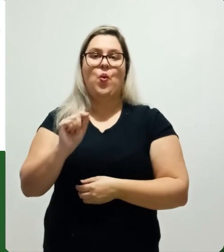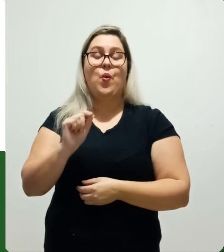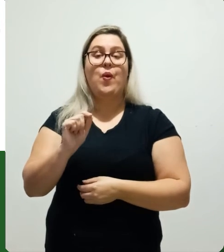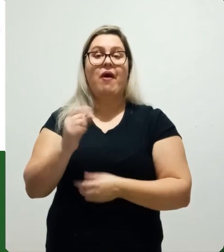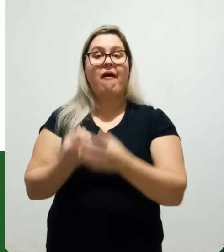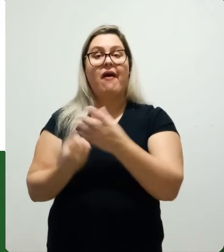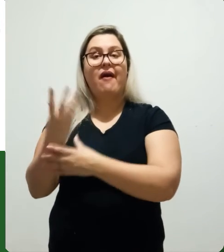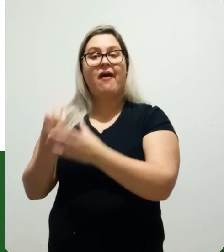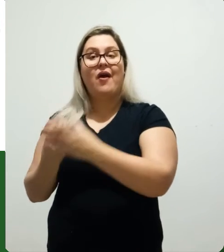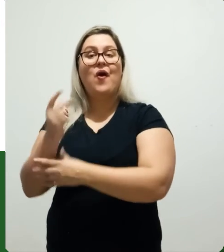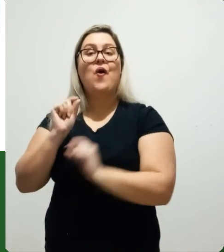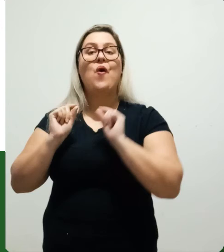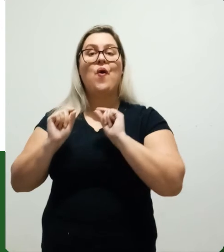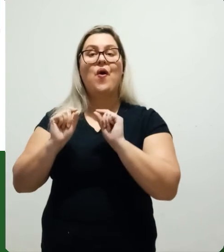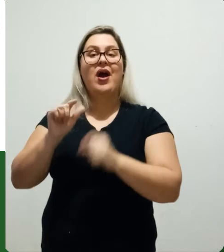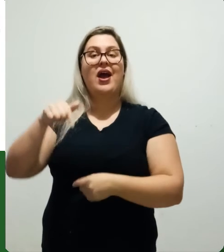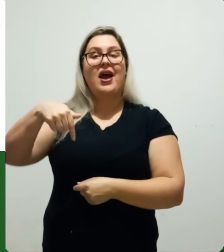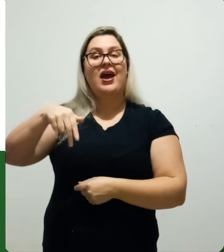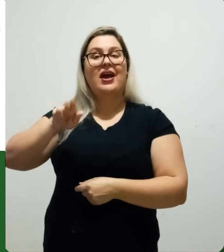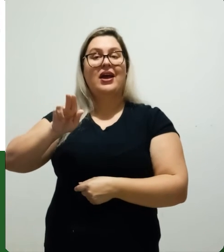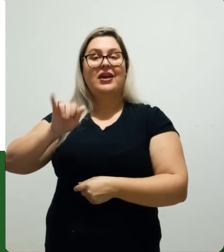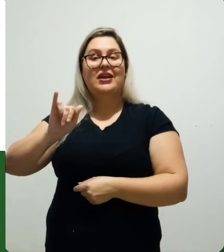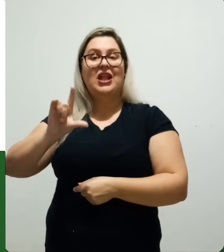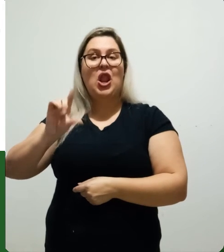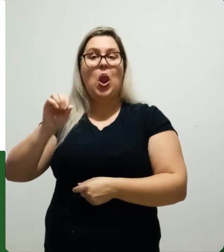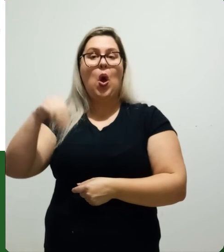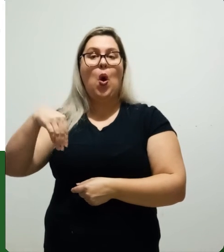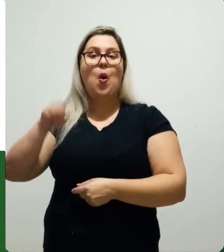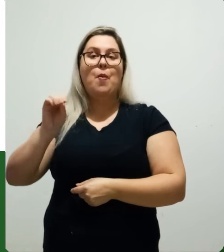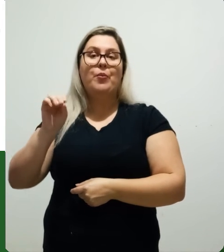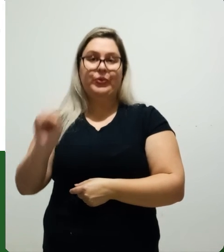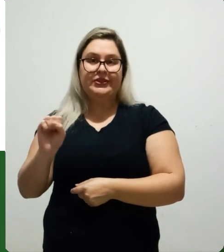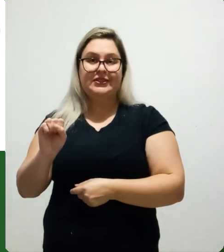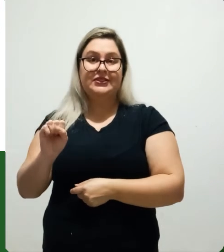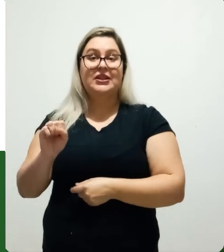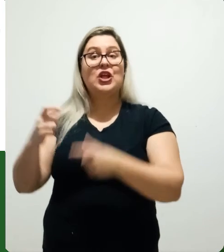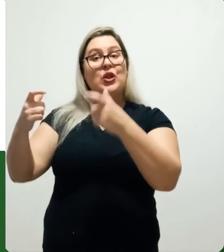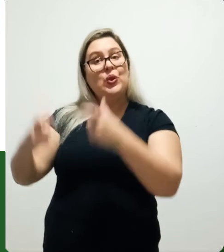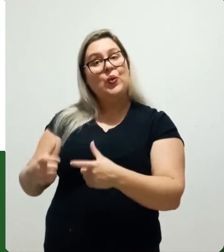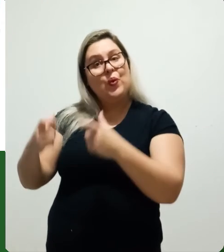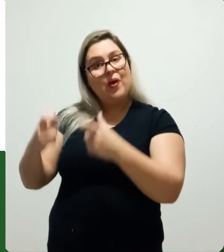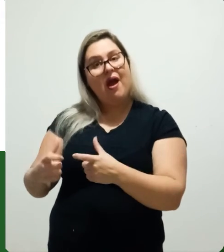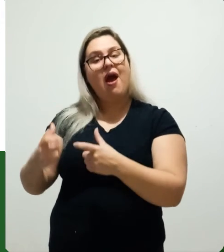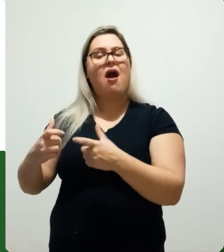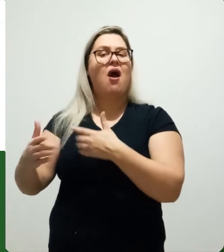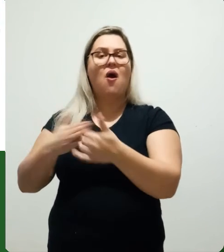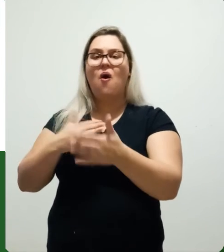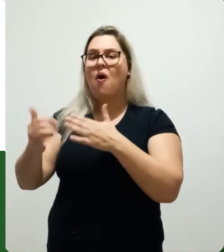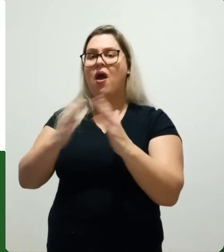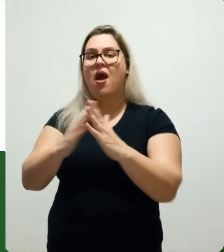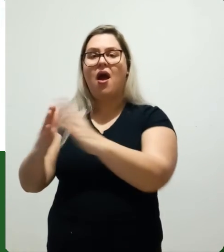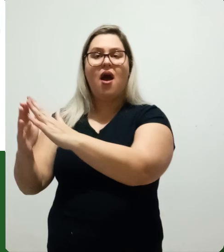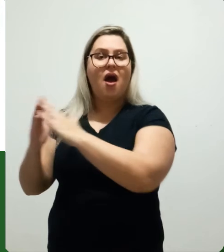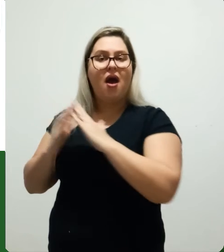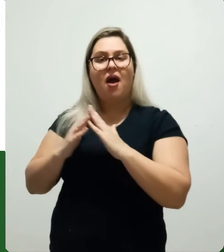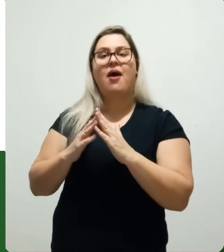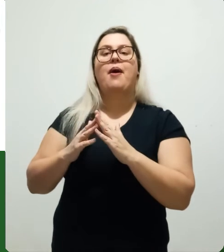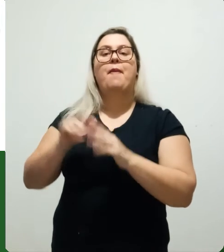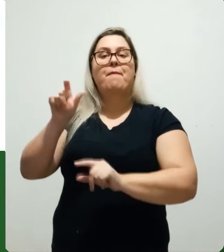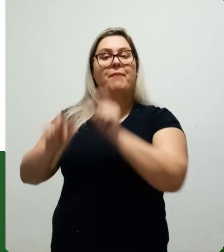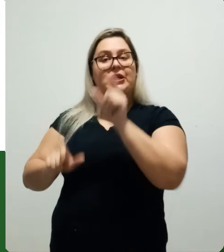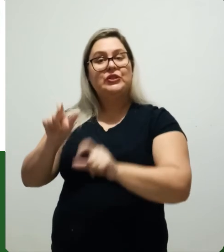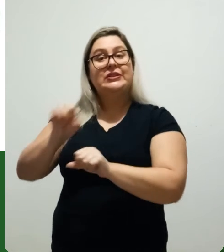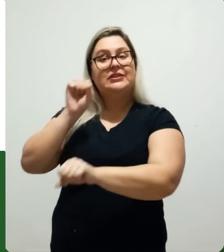vamos ter a formação dos quilombos ou mocambos. Tá? Então, quilombos eram consideradas